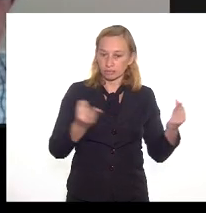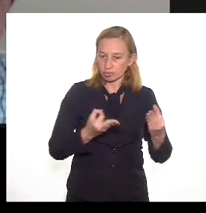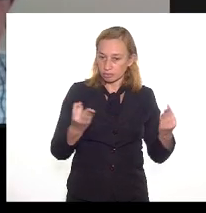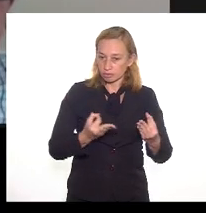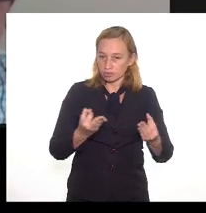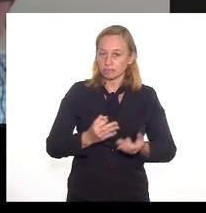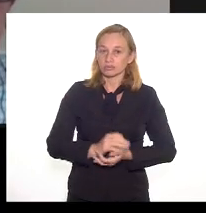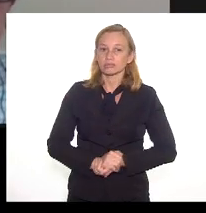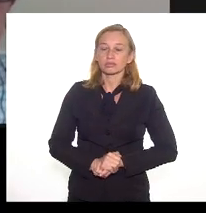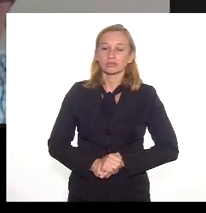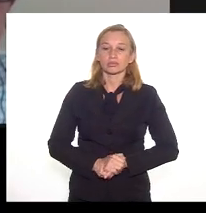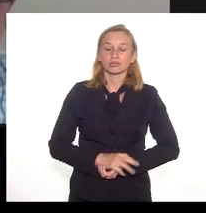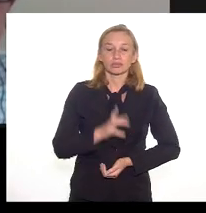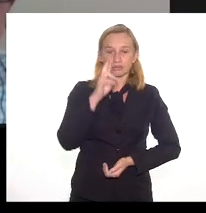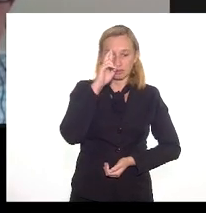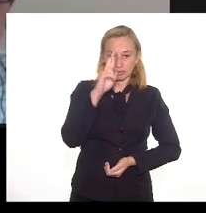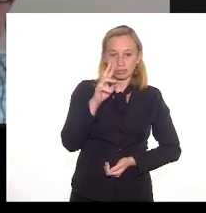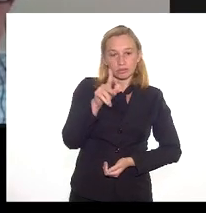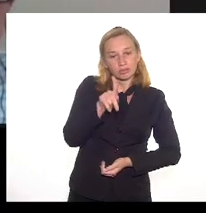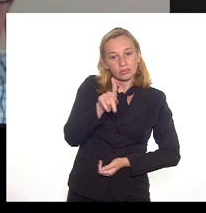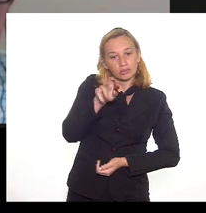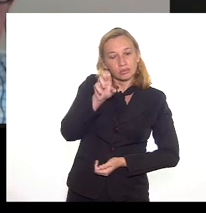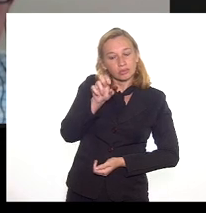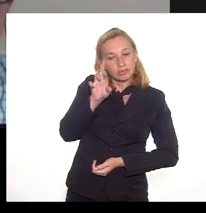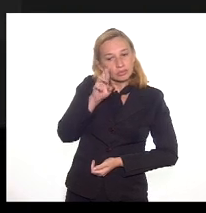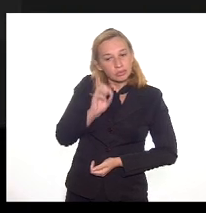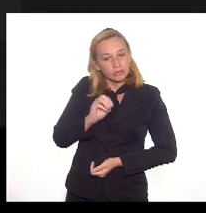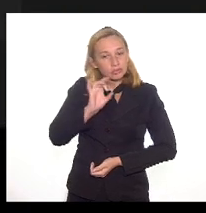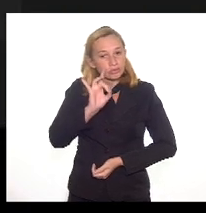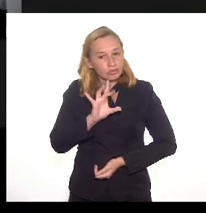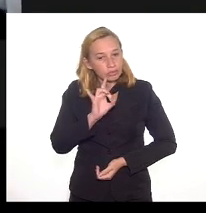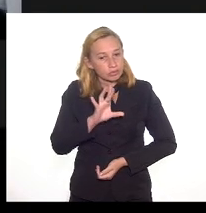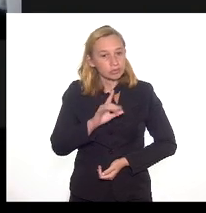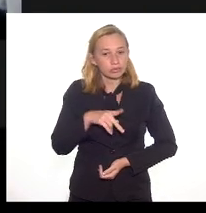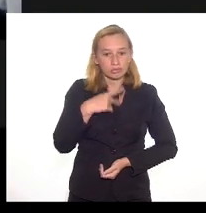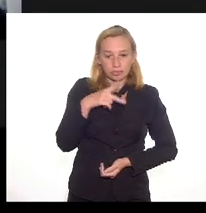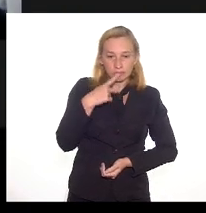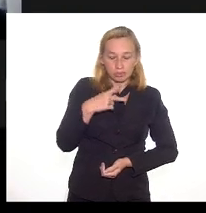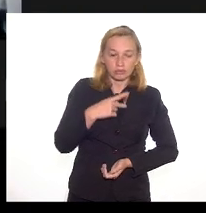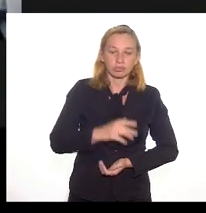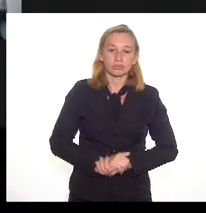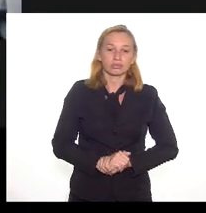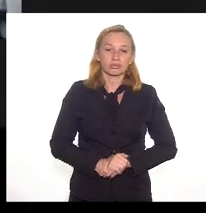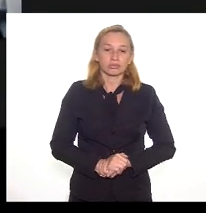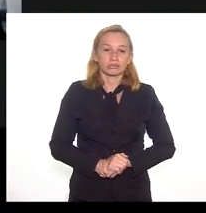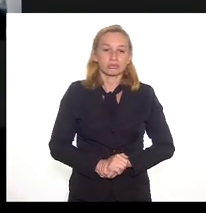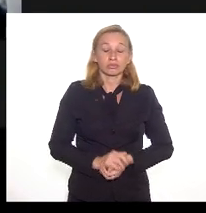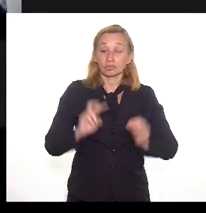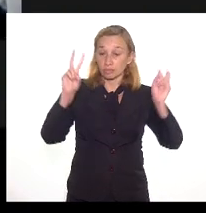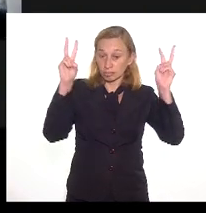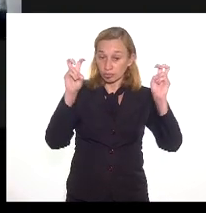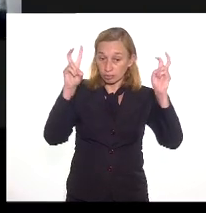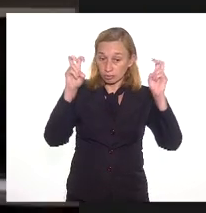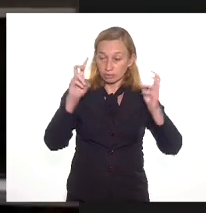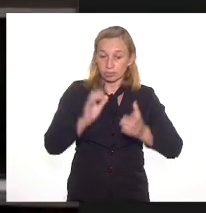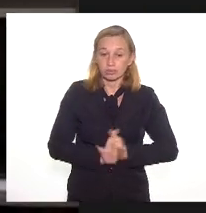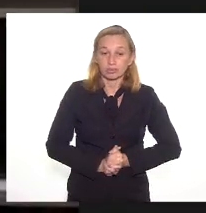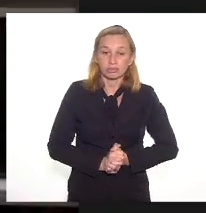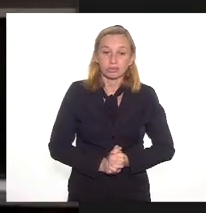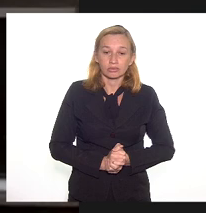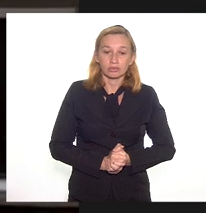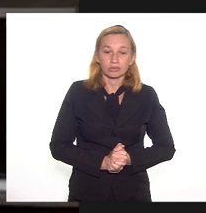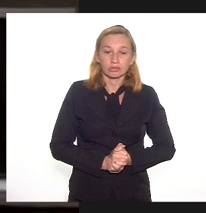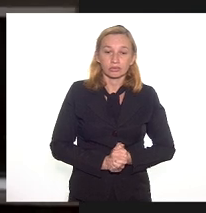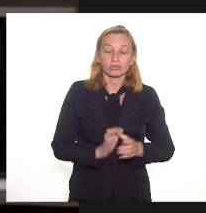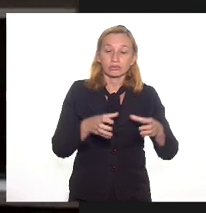Perfeitamente, senhor Pedro. Assim, só para a gente nortear, né, a questão da existência